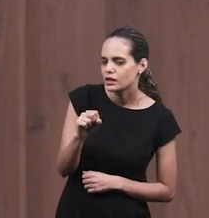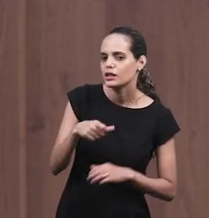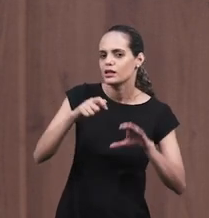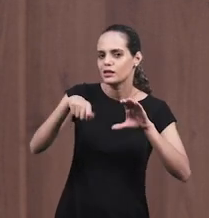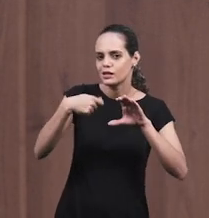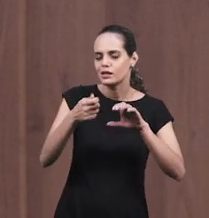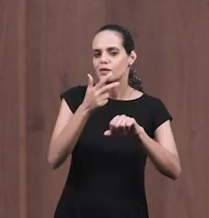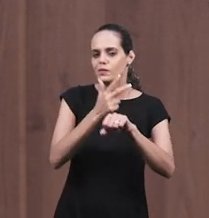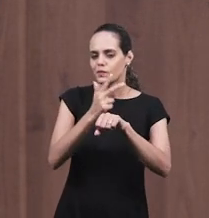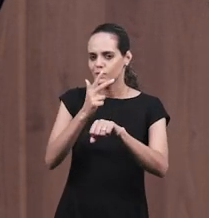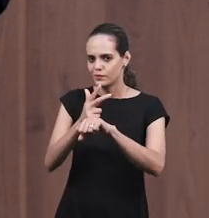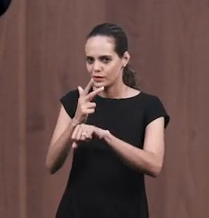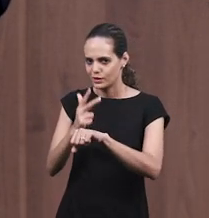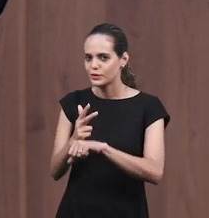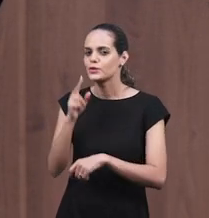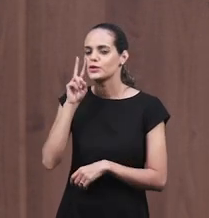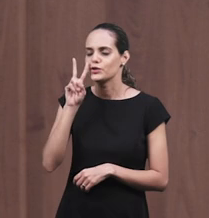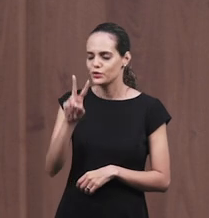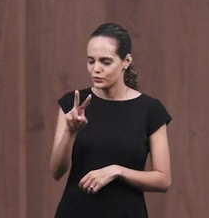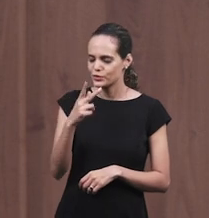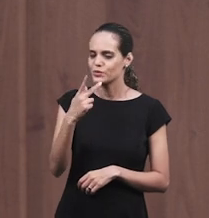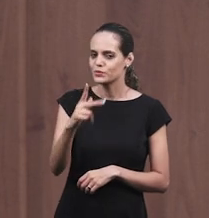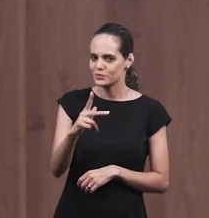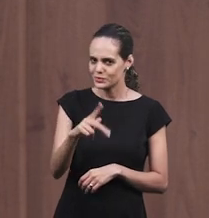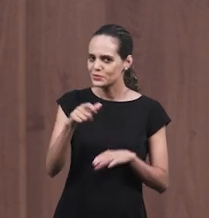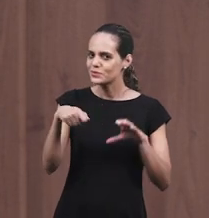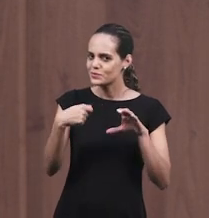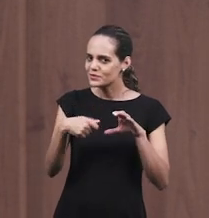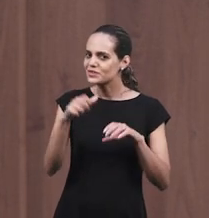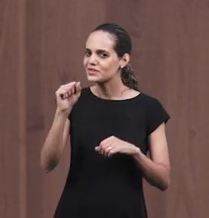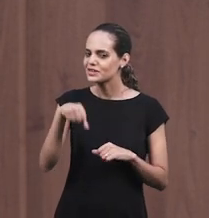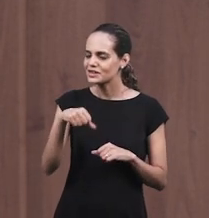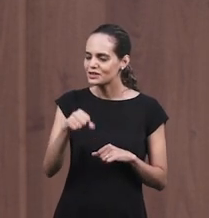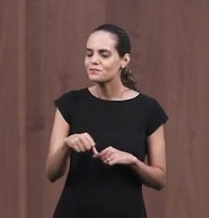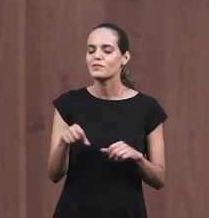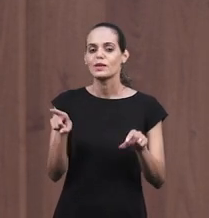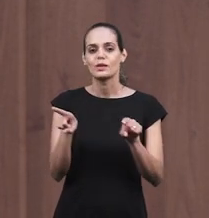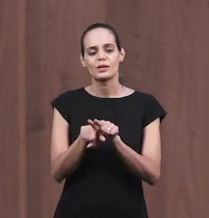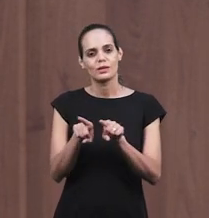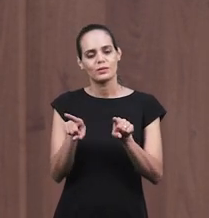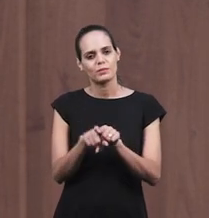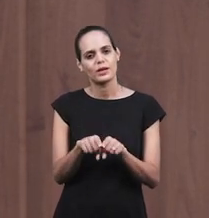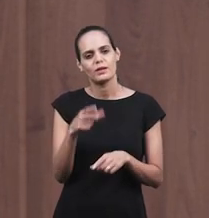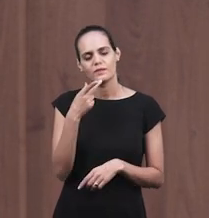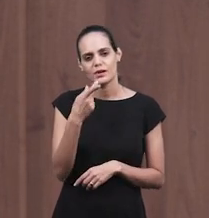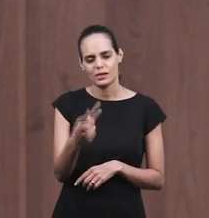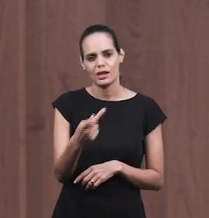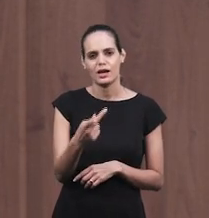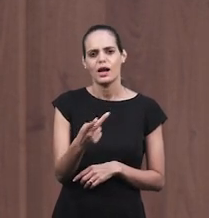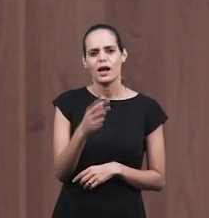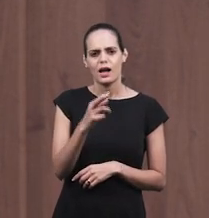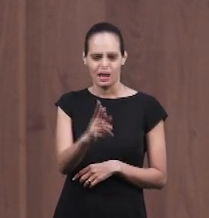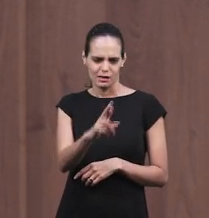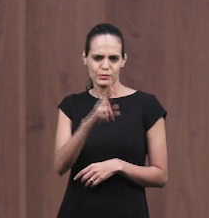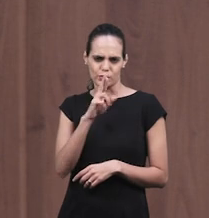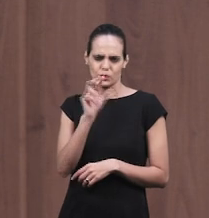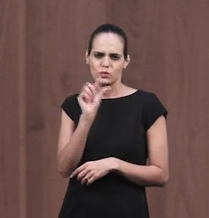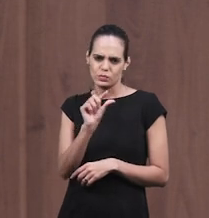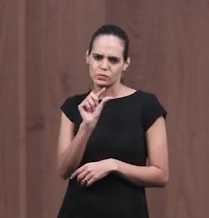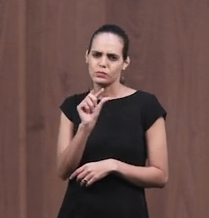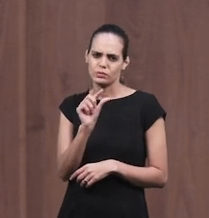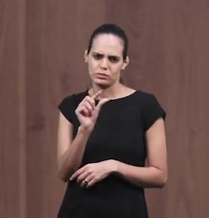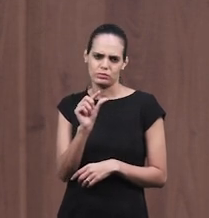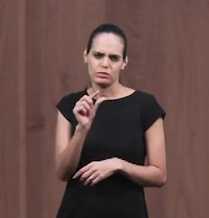foi apresentado, foi recebido e nós ficamos muito felizes. Fazemos uma recomendação ainda, que os vídeos sejam curtos,